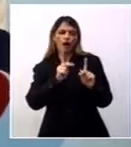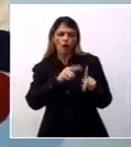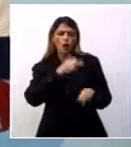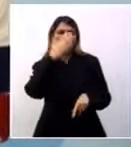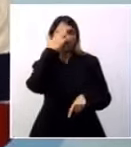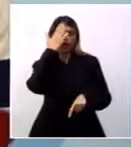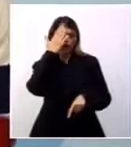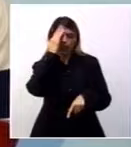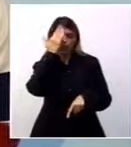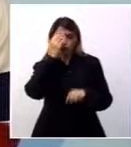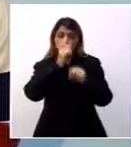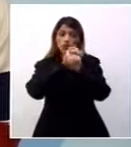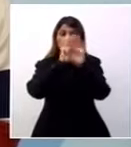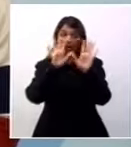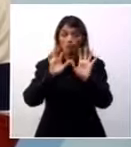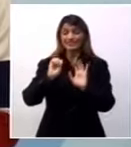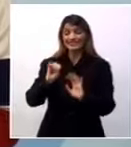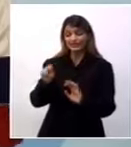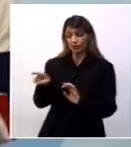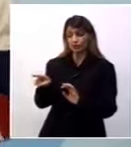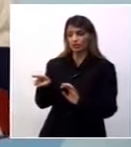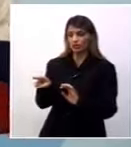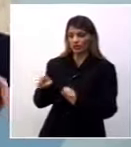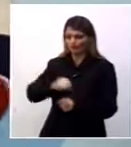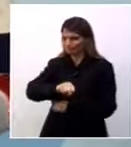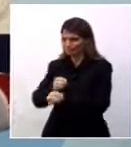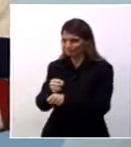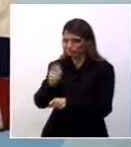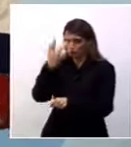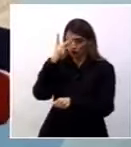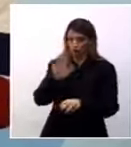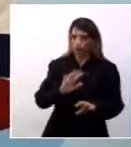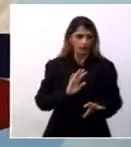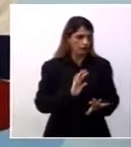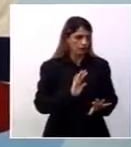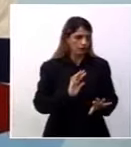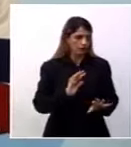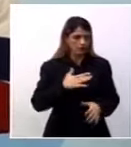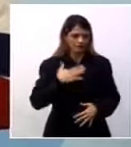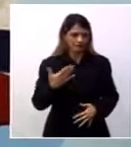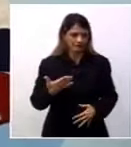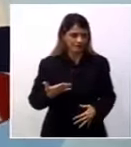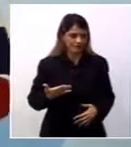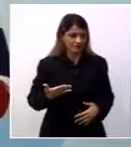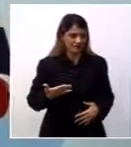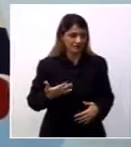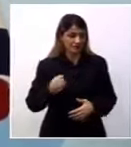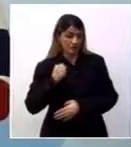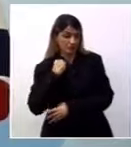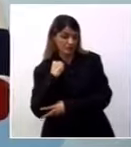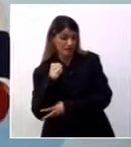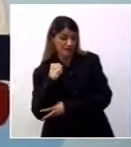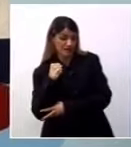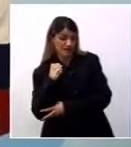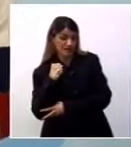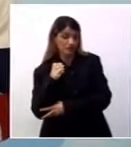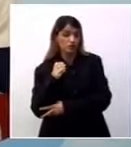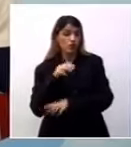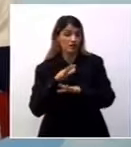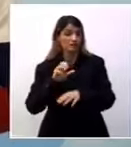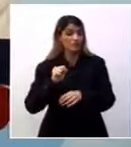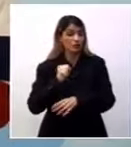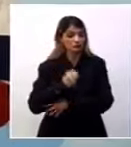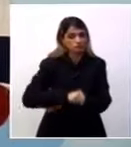executar. Porque se você faz um movimento e seu colega não sabe, muitas vezes ele vai fazer o quê? Ele vai apoiar o braço de uma maneira que ele pode